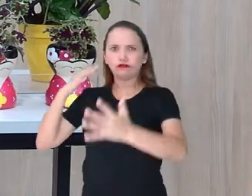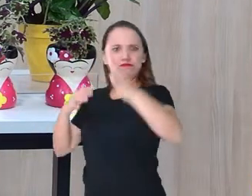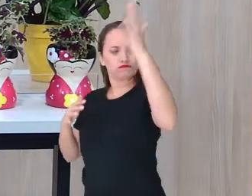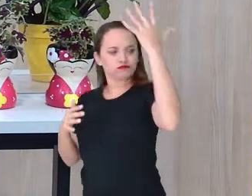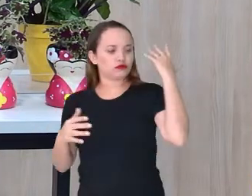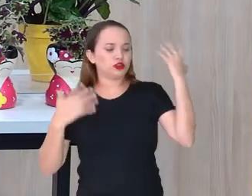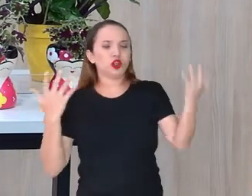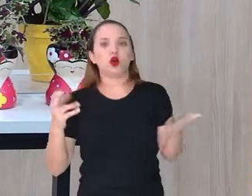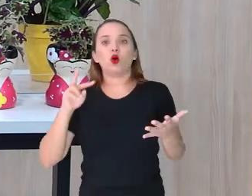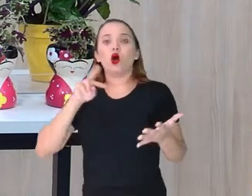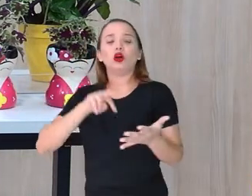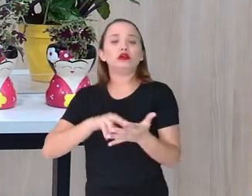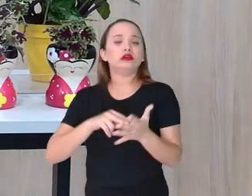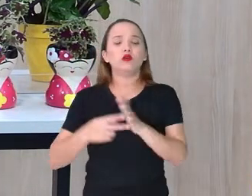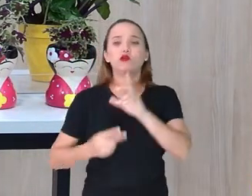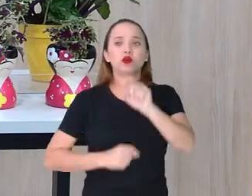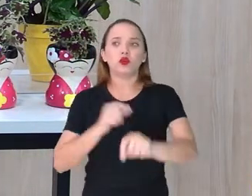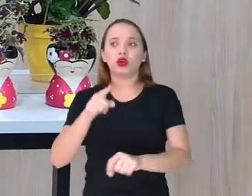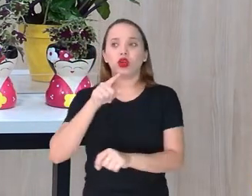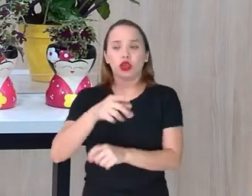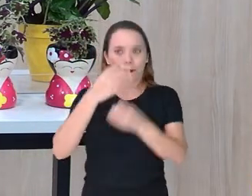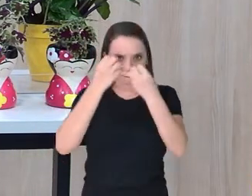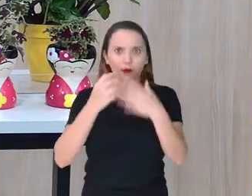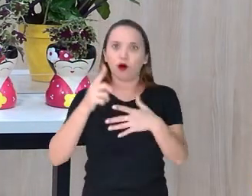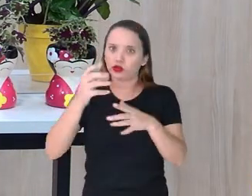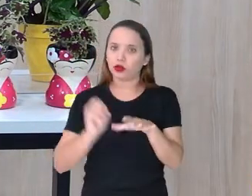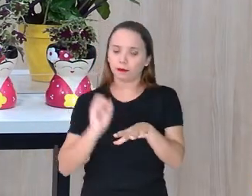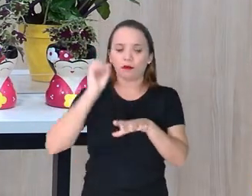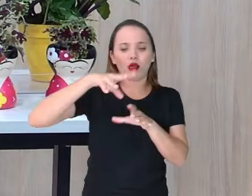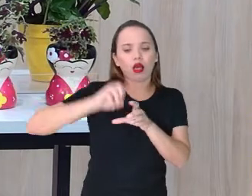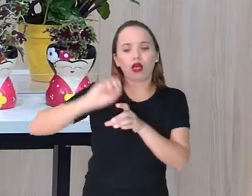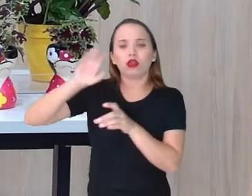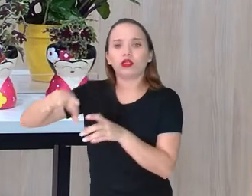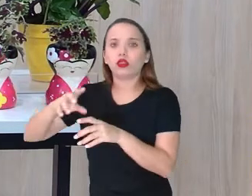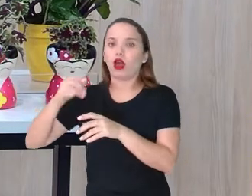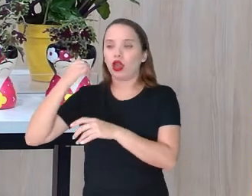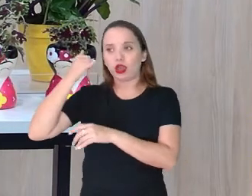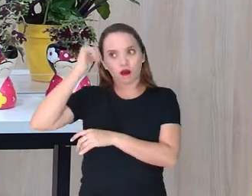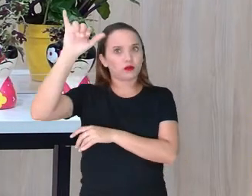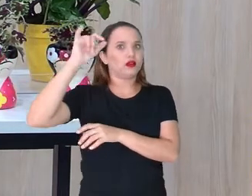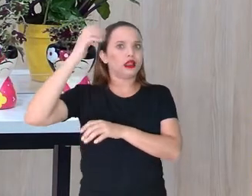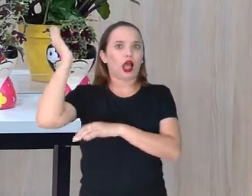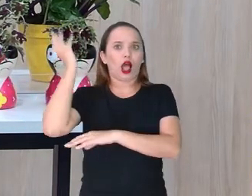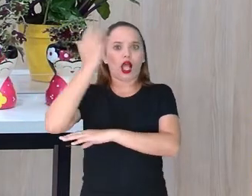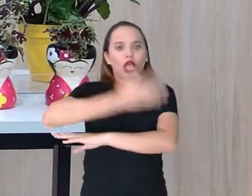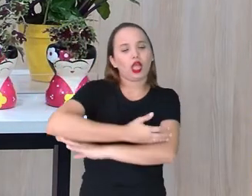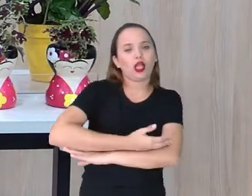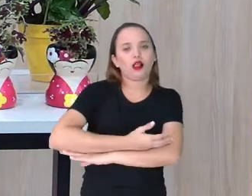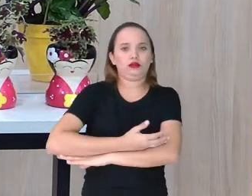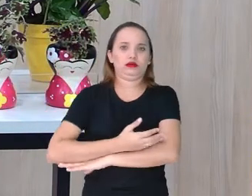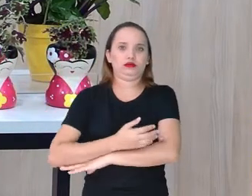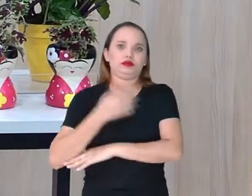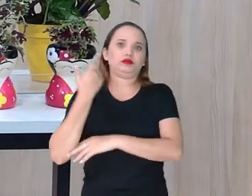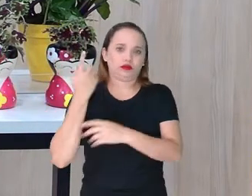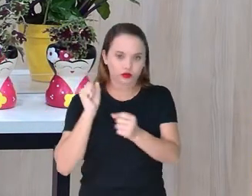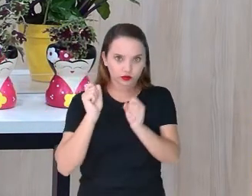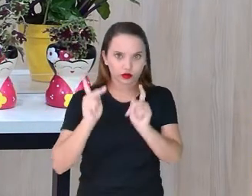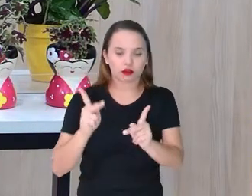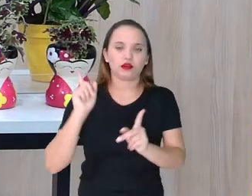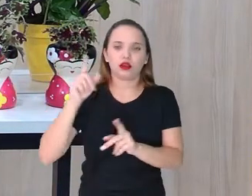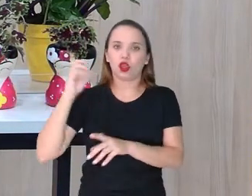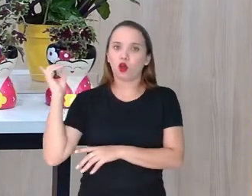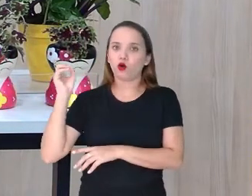você plante uma árvore, né? É importante toda essa preservação e a gente acabar um pouco com esse desmatamento que